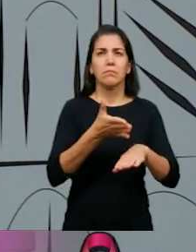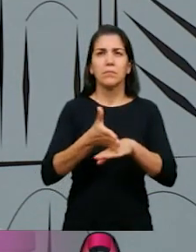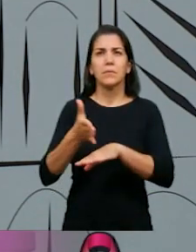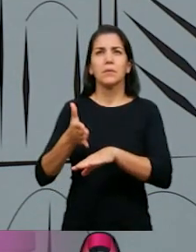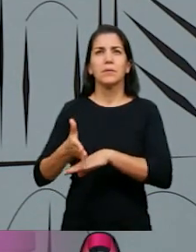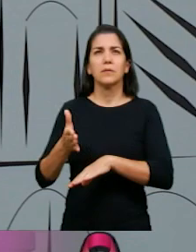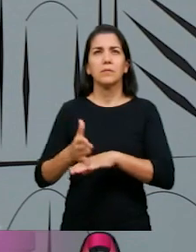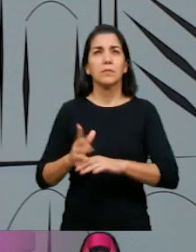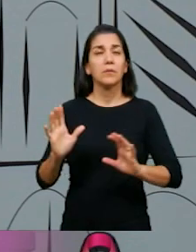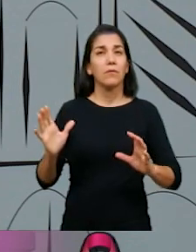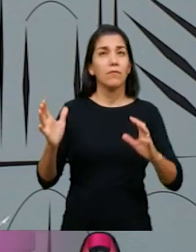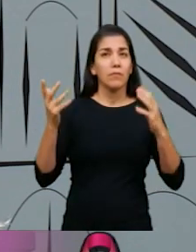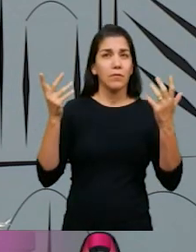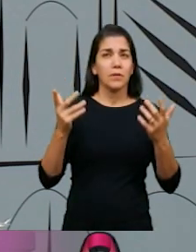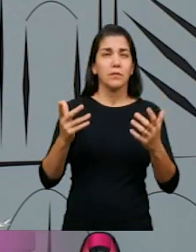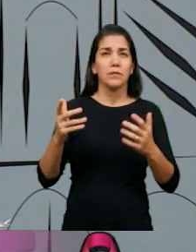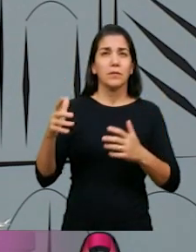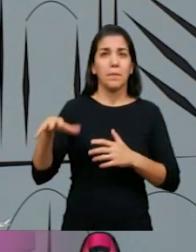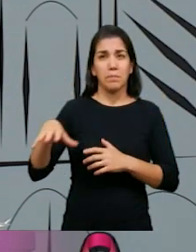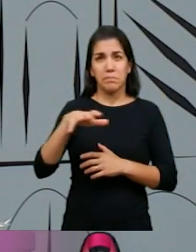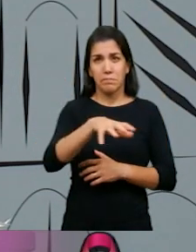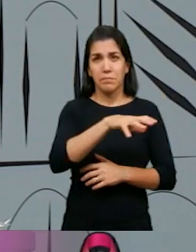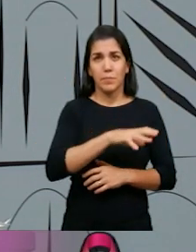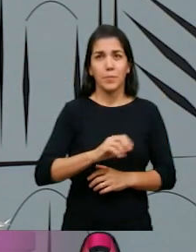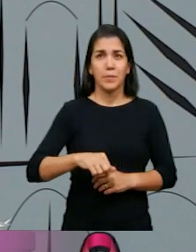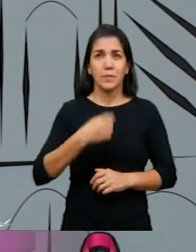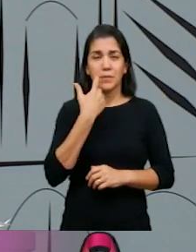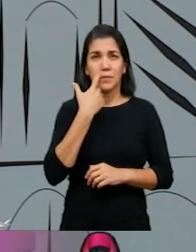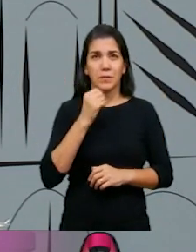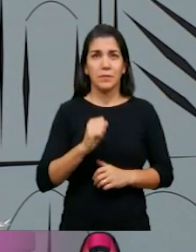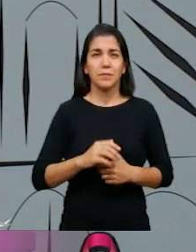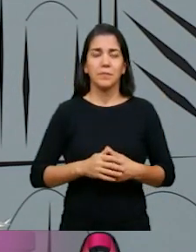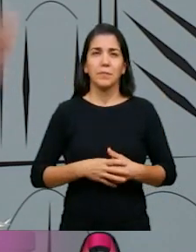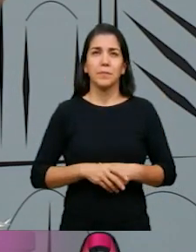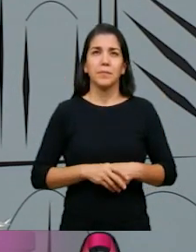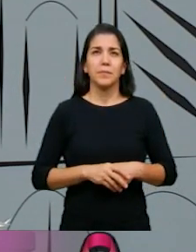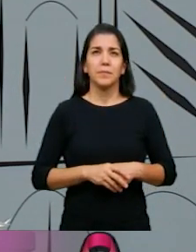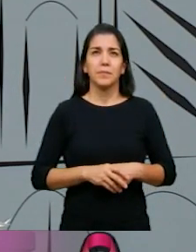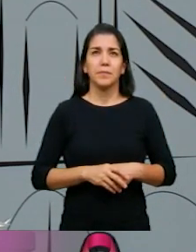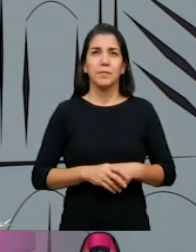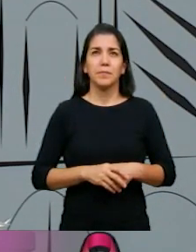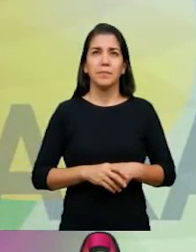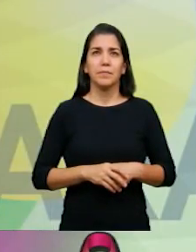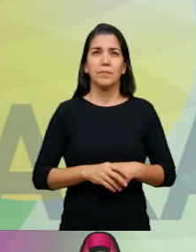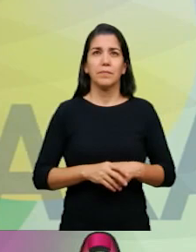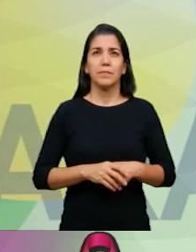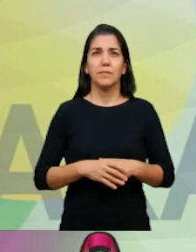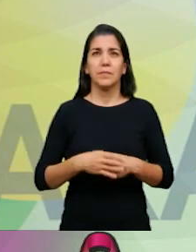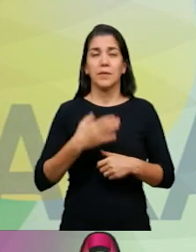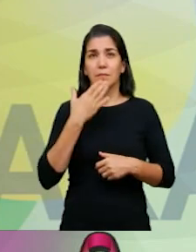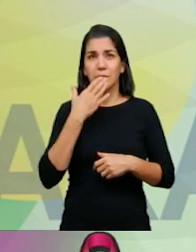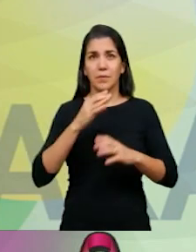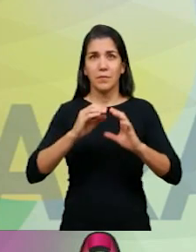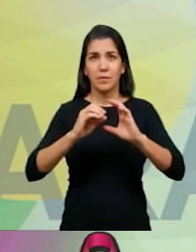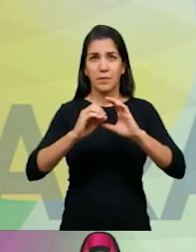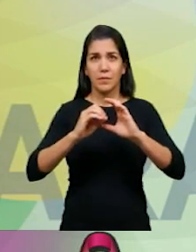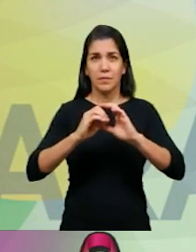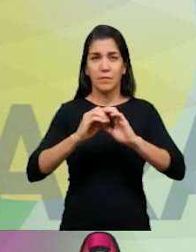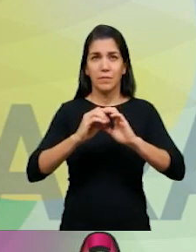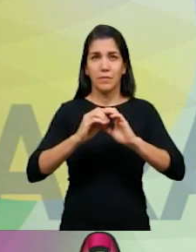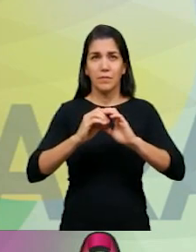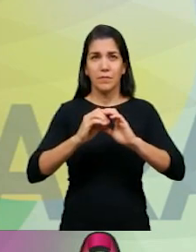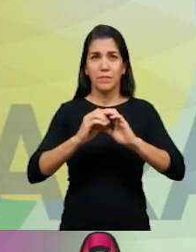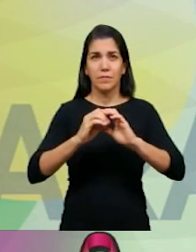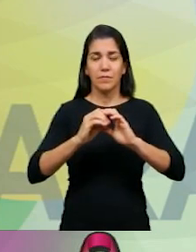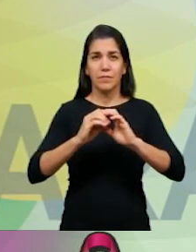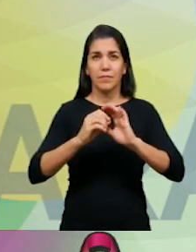de algumas festas de bairros aqui da nossa cidade. E eu queria também pedir para a TV Câmara transmitir as imagens de